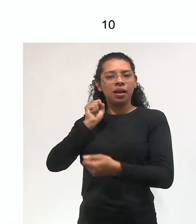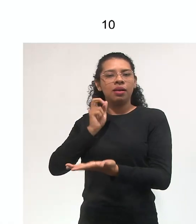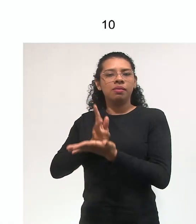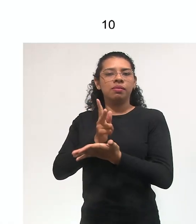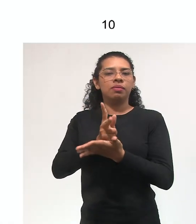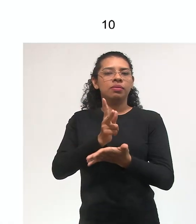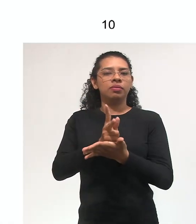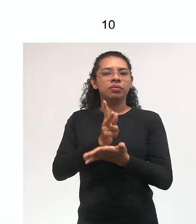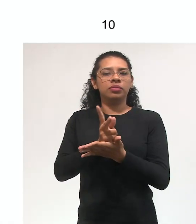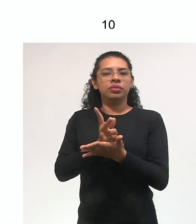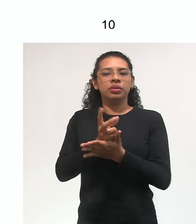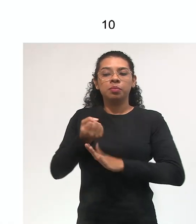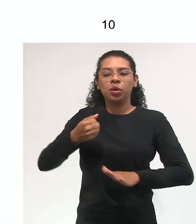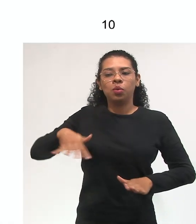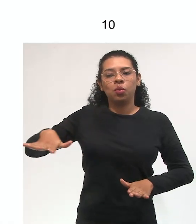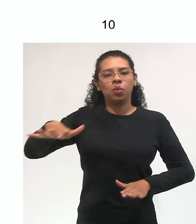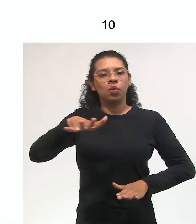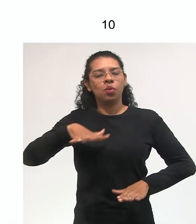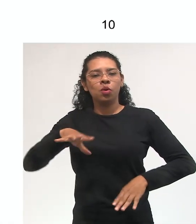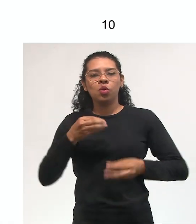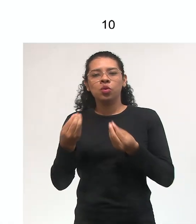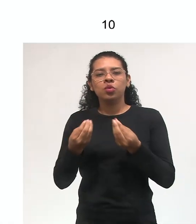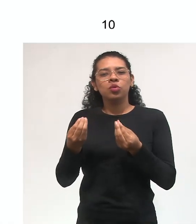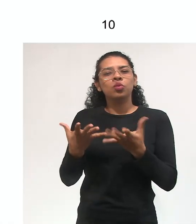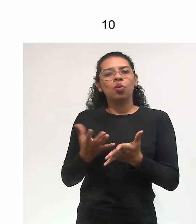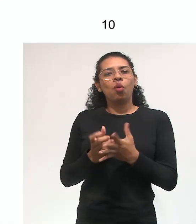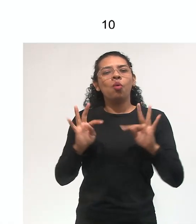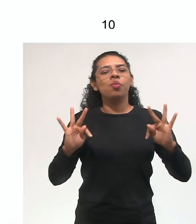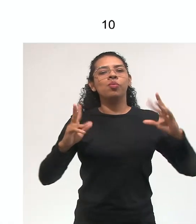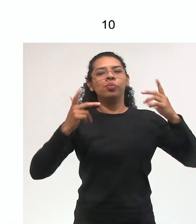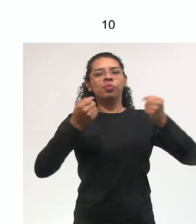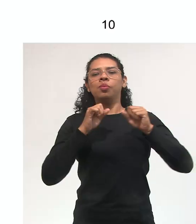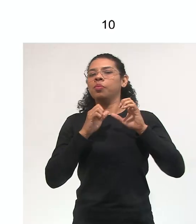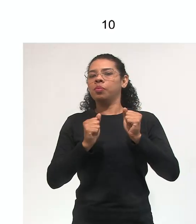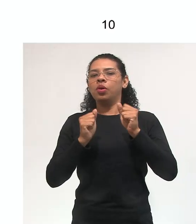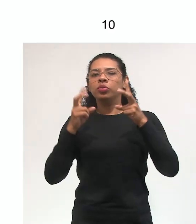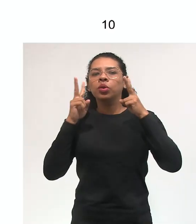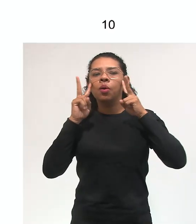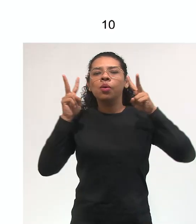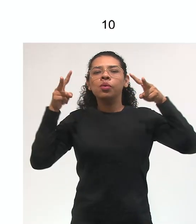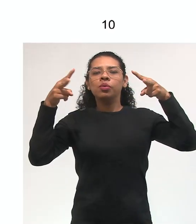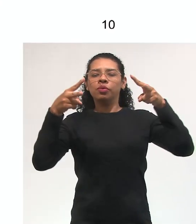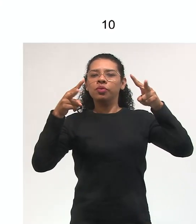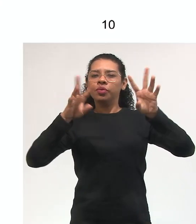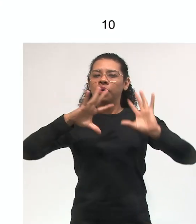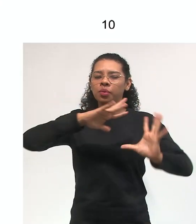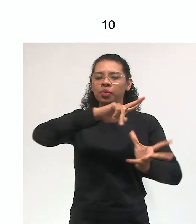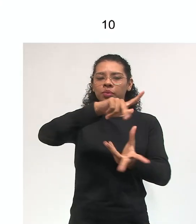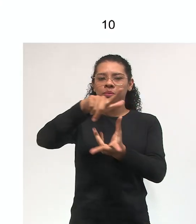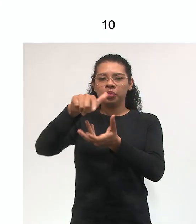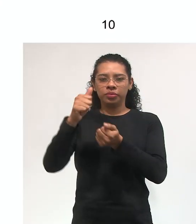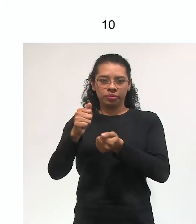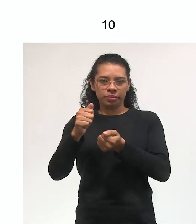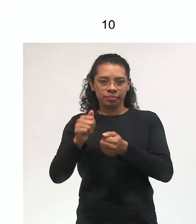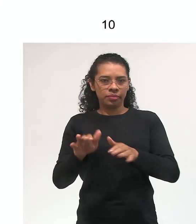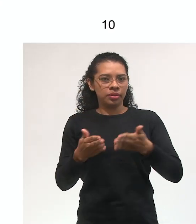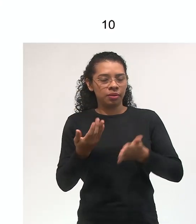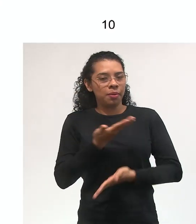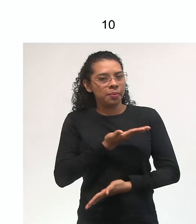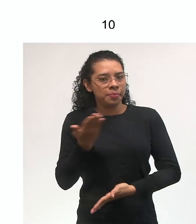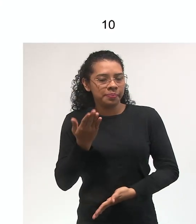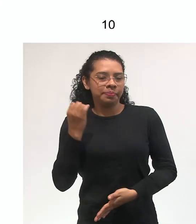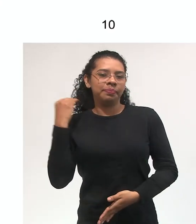burguês de ver o mundo. Tá vendo porque é importante a gente ter visto o